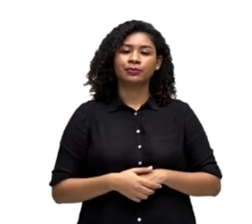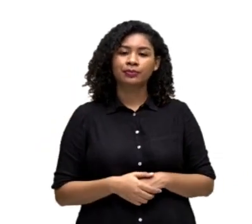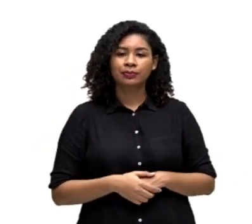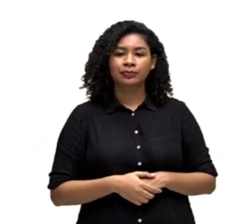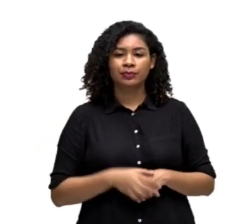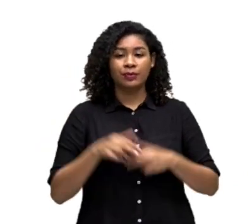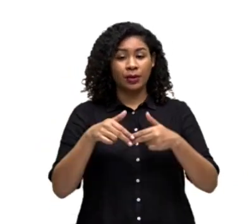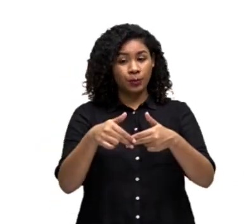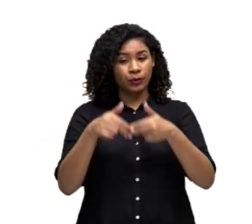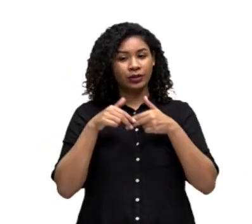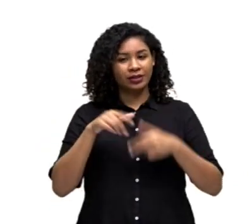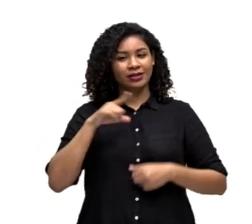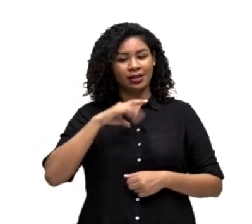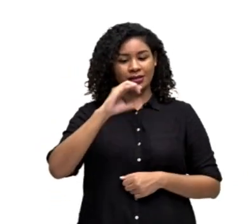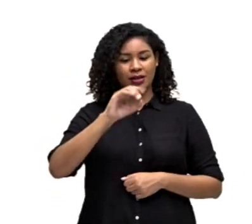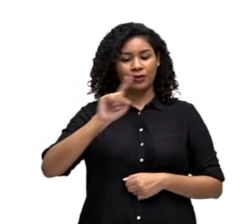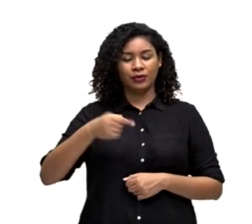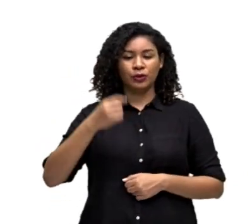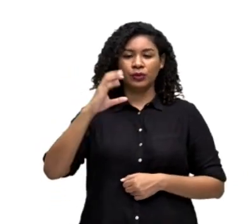aí